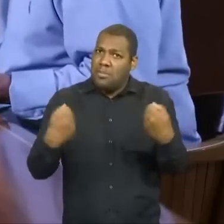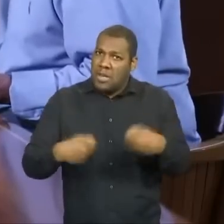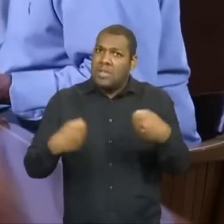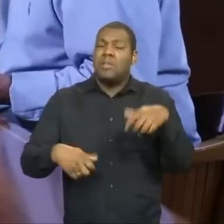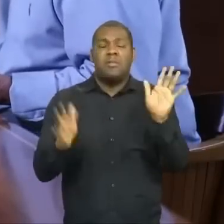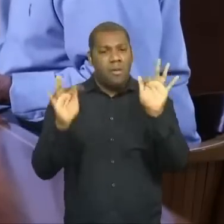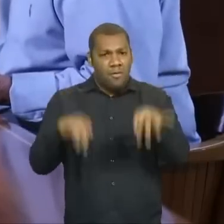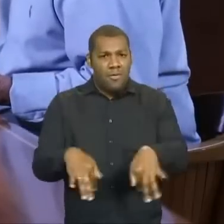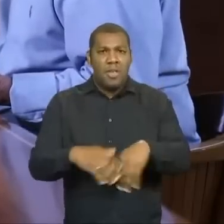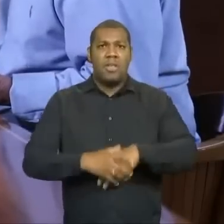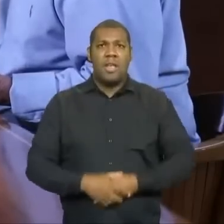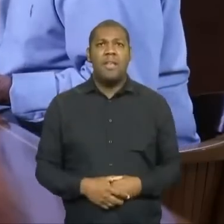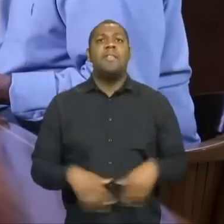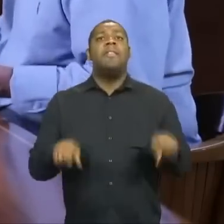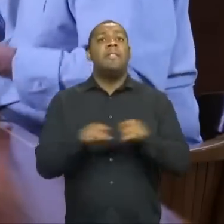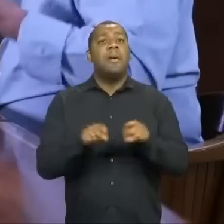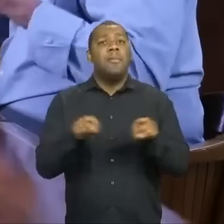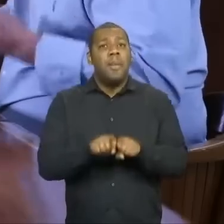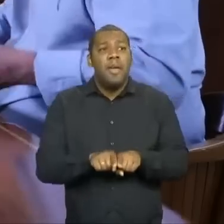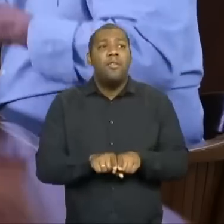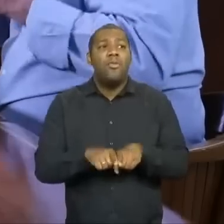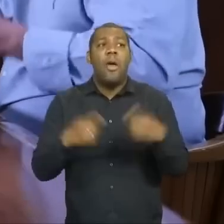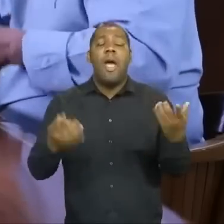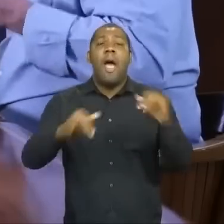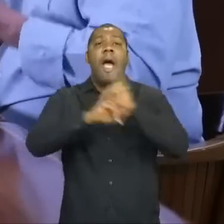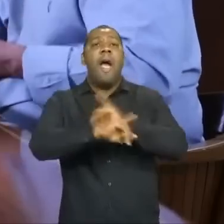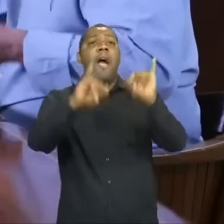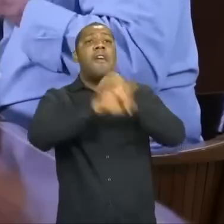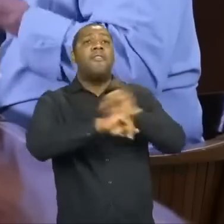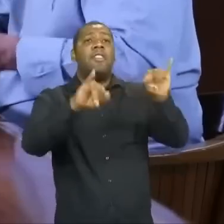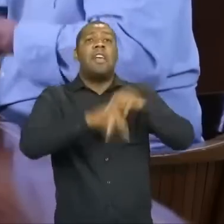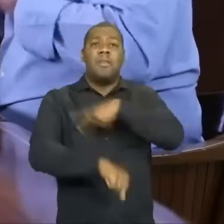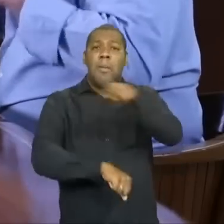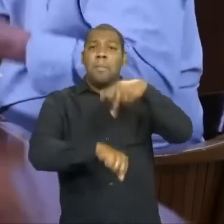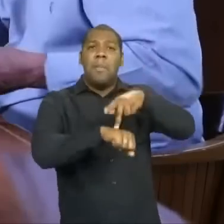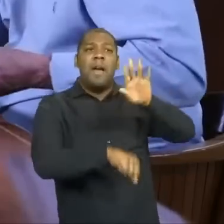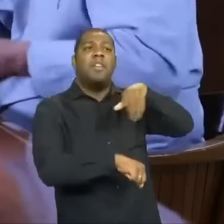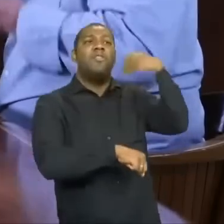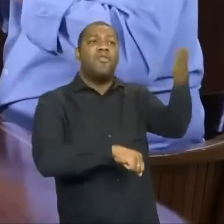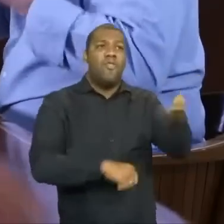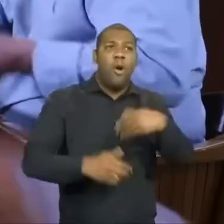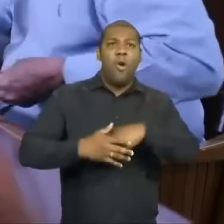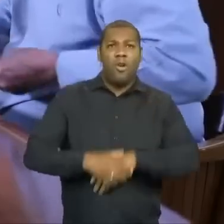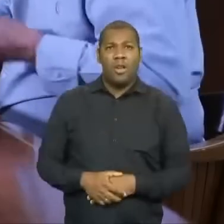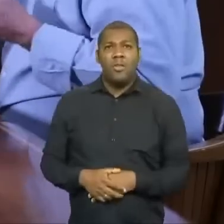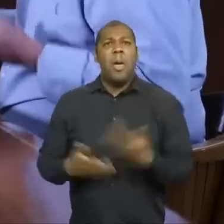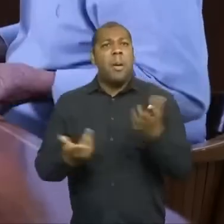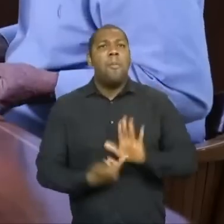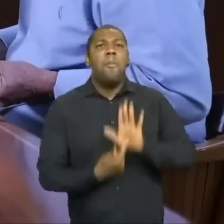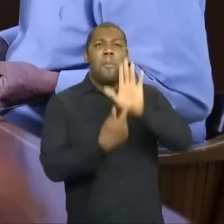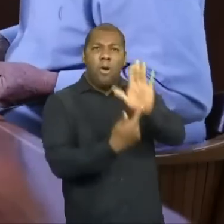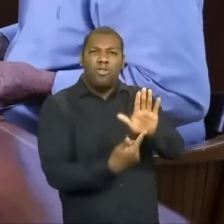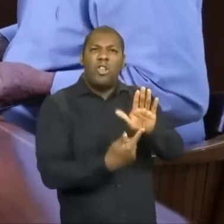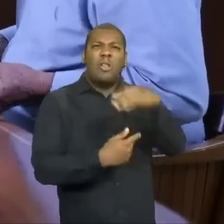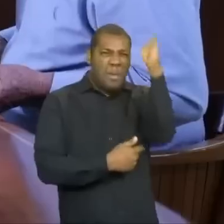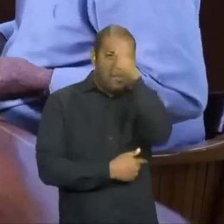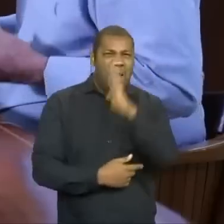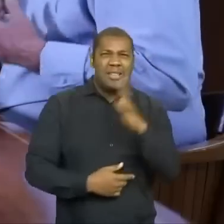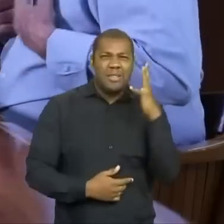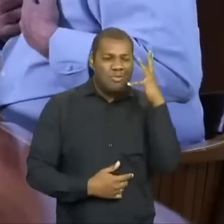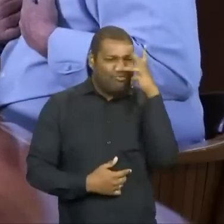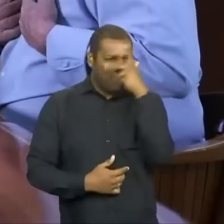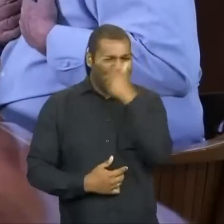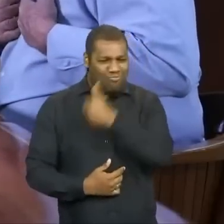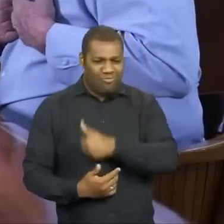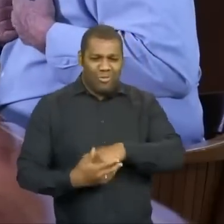Brasil lá fora. Sabe, é preciso fazer propaganda das coisas bonitas, das coisas boas que o Brasil tem. Eu, uma